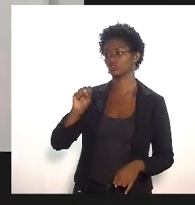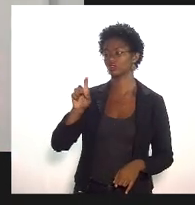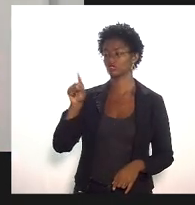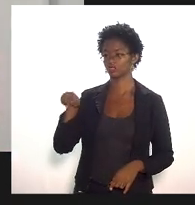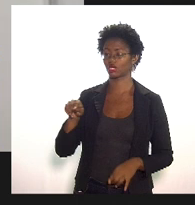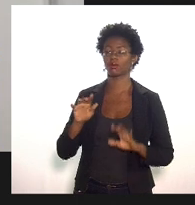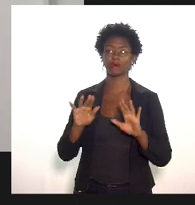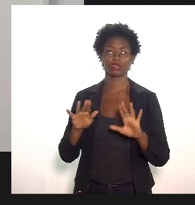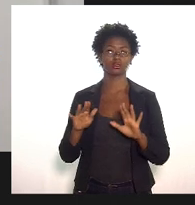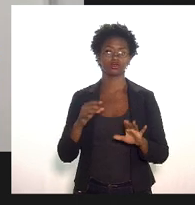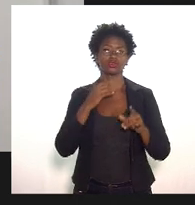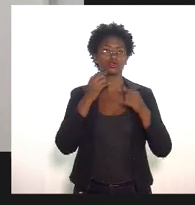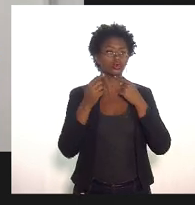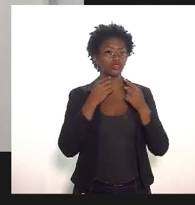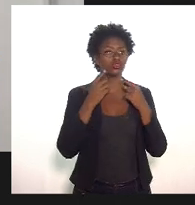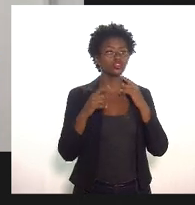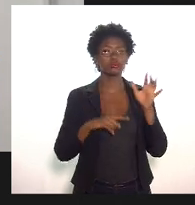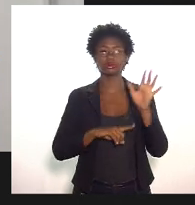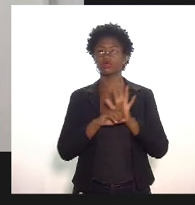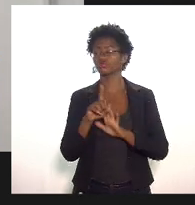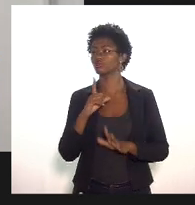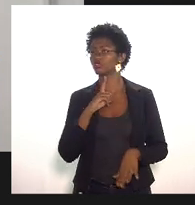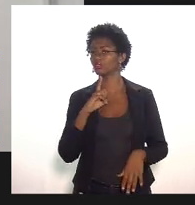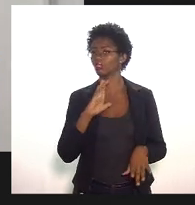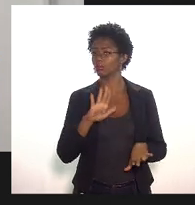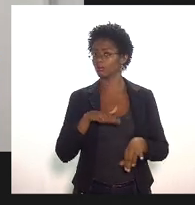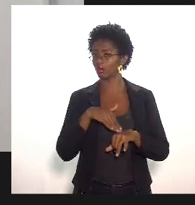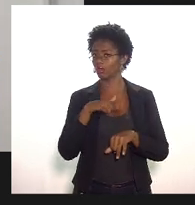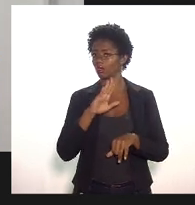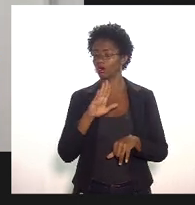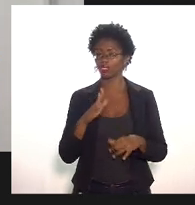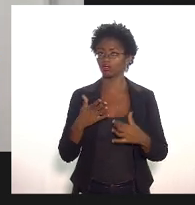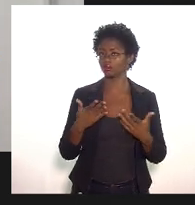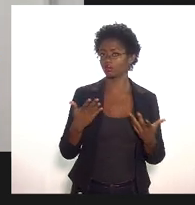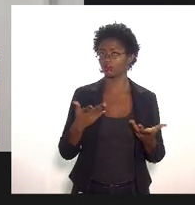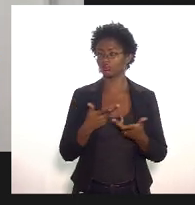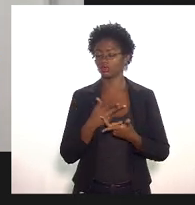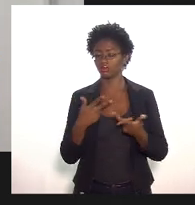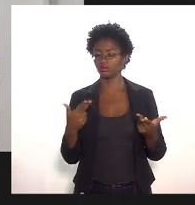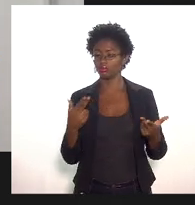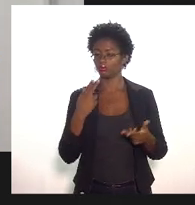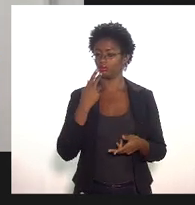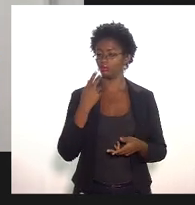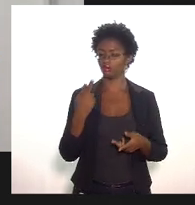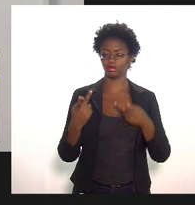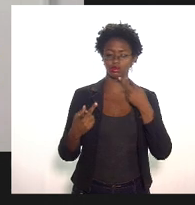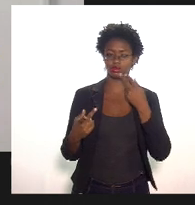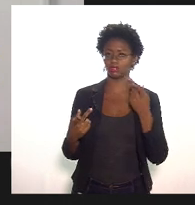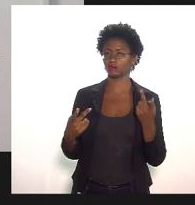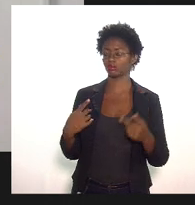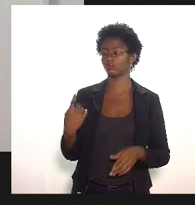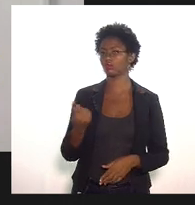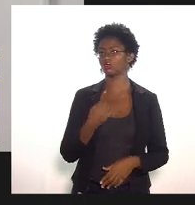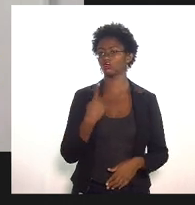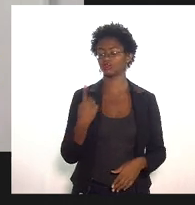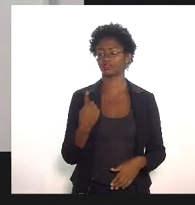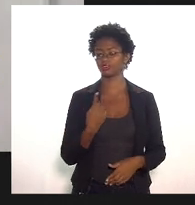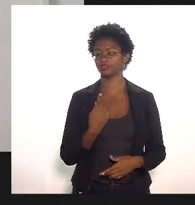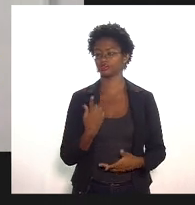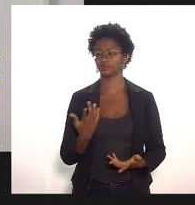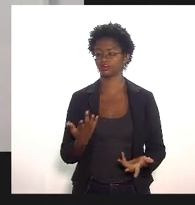Mais algum questionamento, alguma ponderação dos deputados para a gente poder